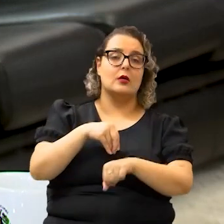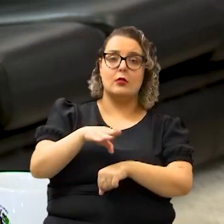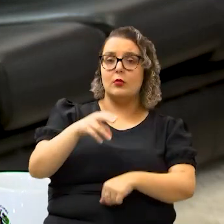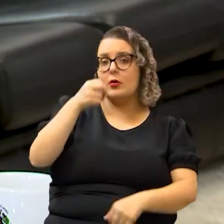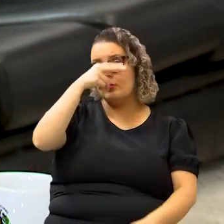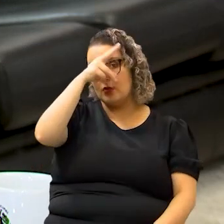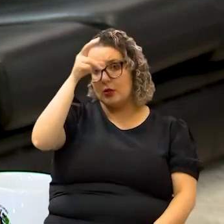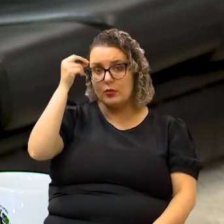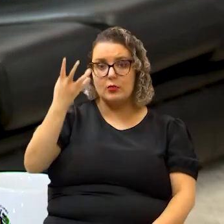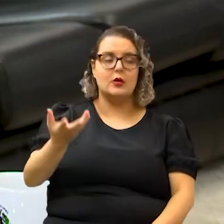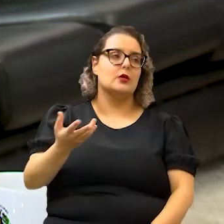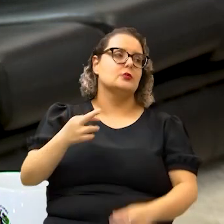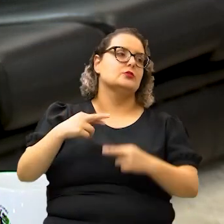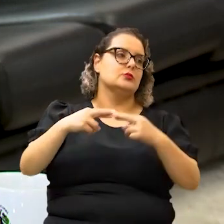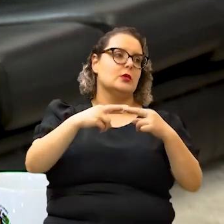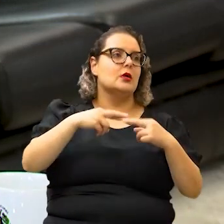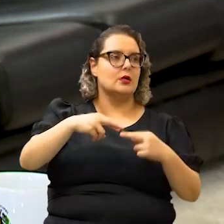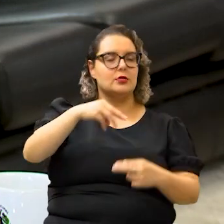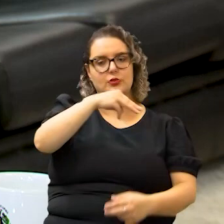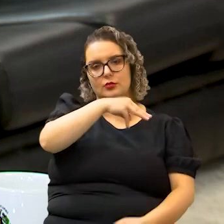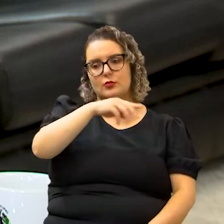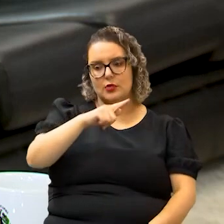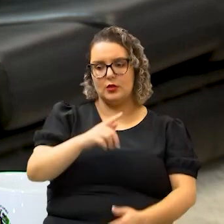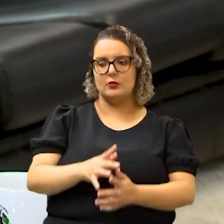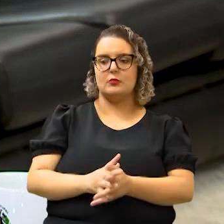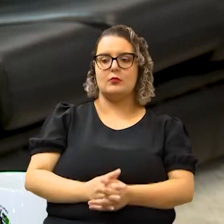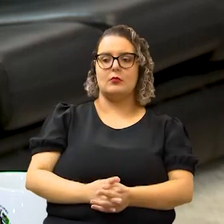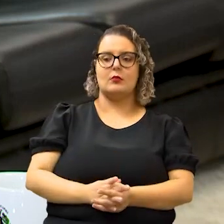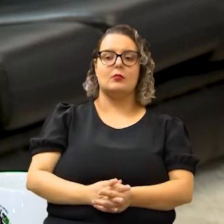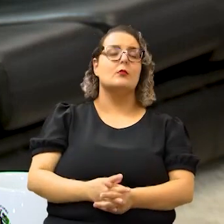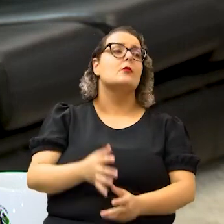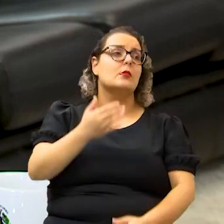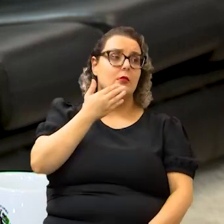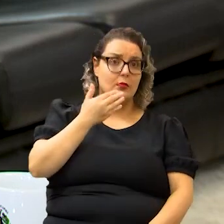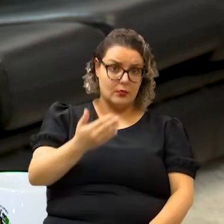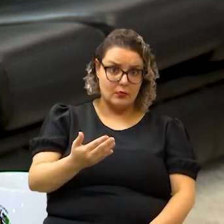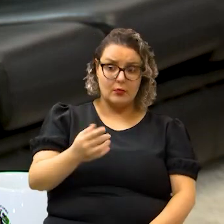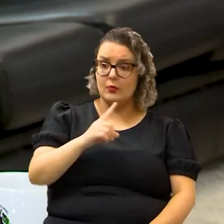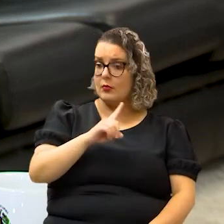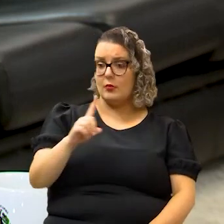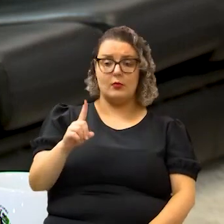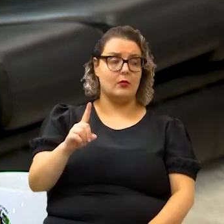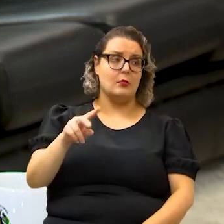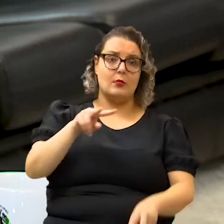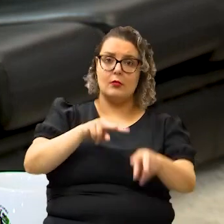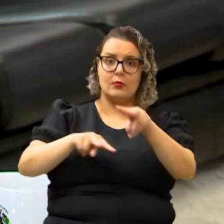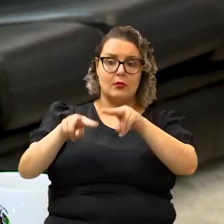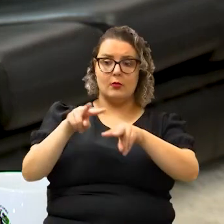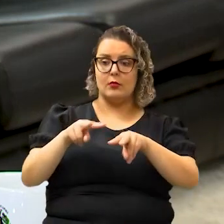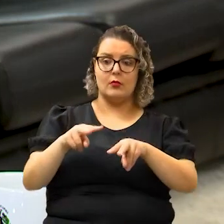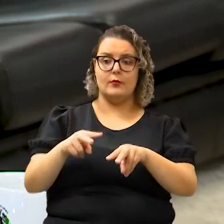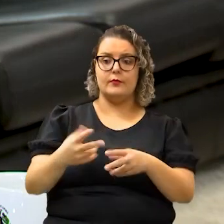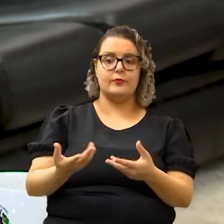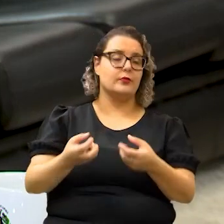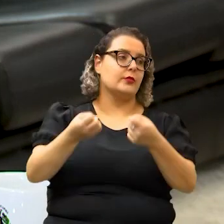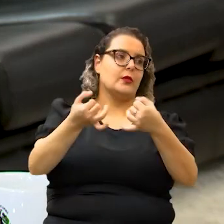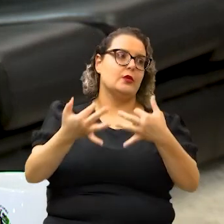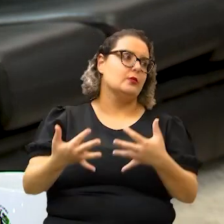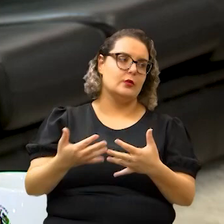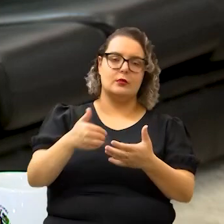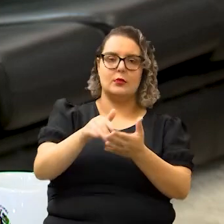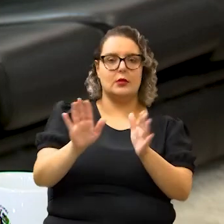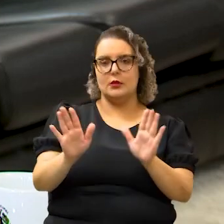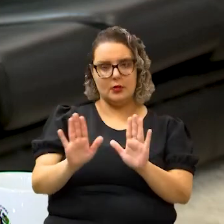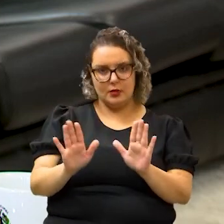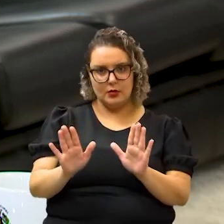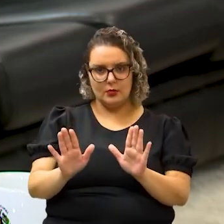um documento, encaminhar ao prefeito, encaminhar ao presidente da Rede Mário Gatti, e pedindo para que isso não seja visto como